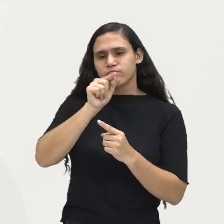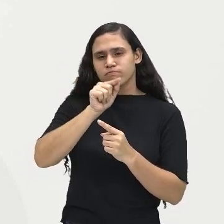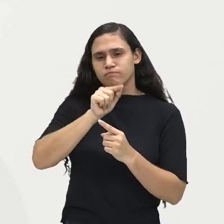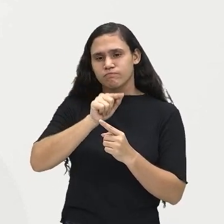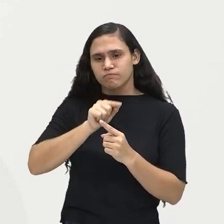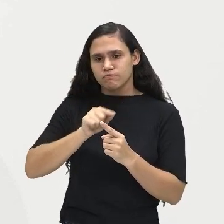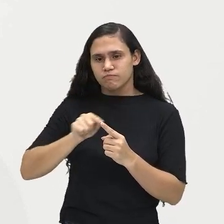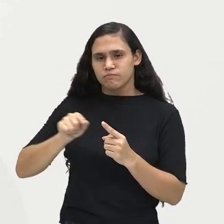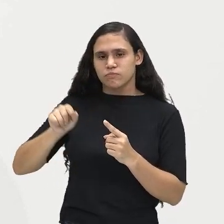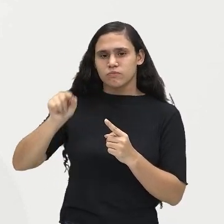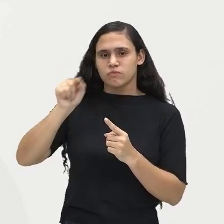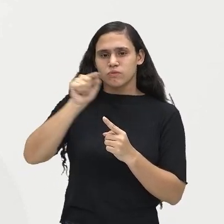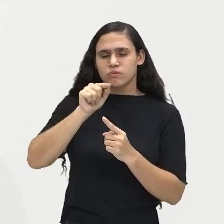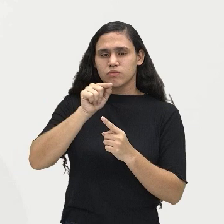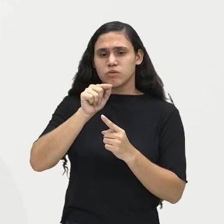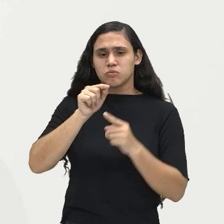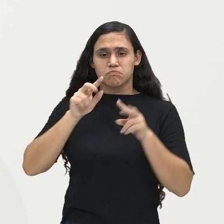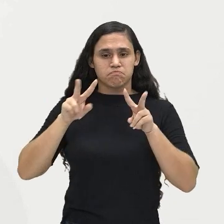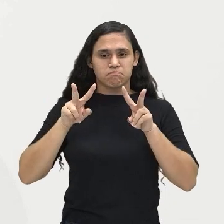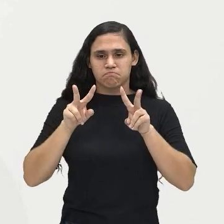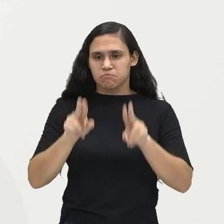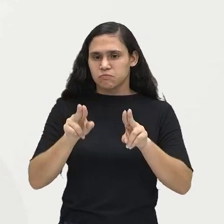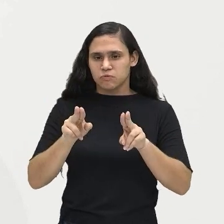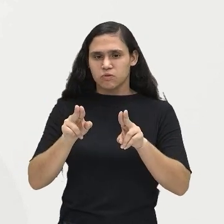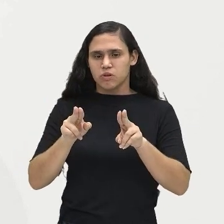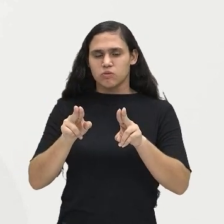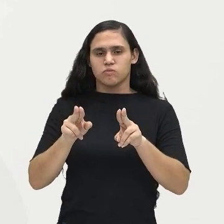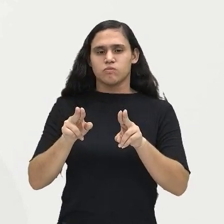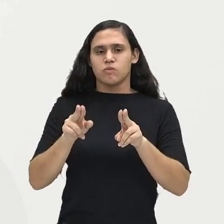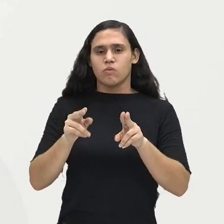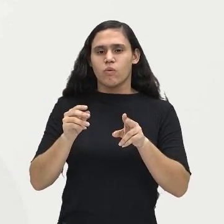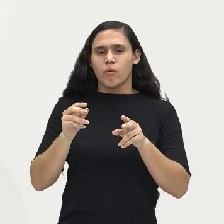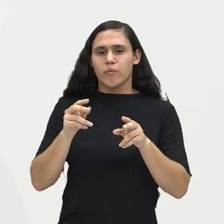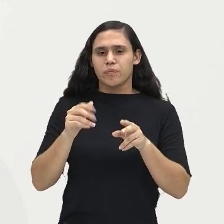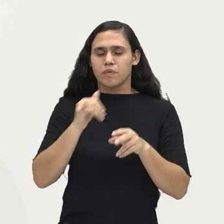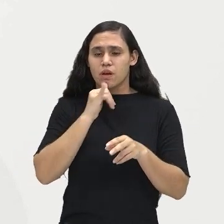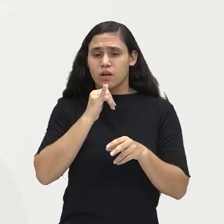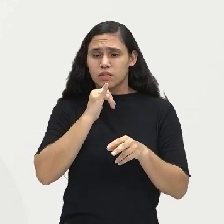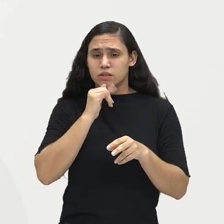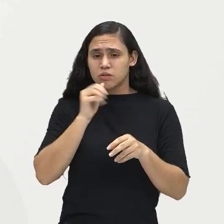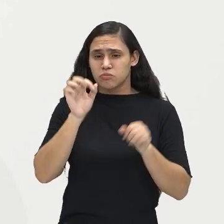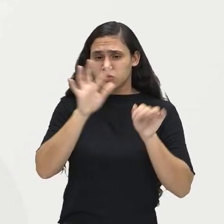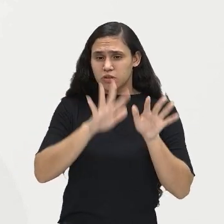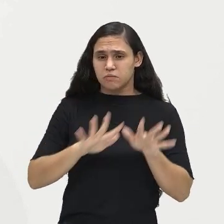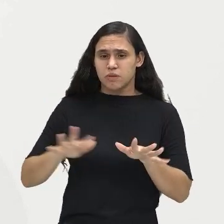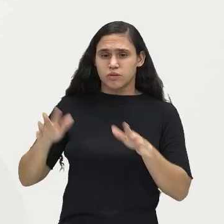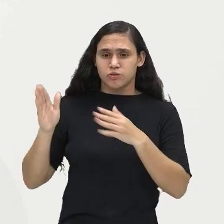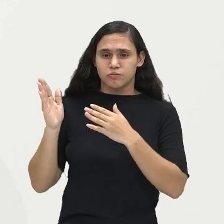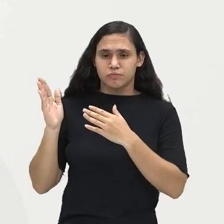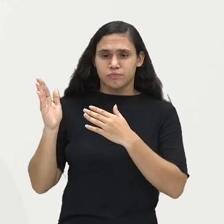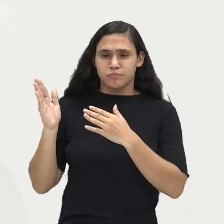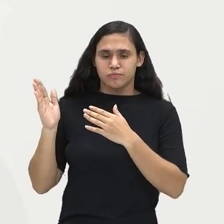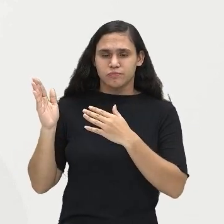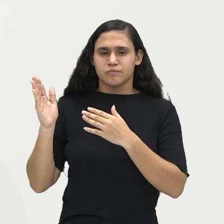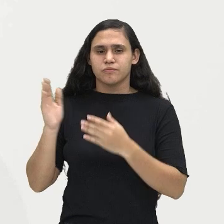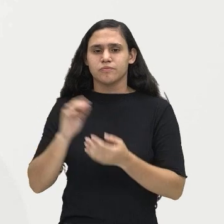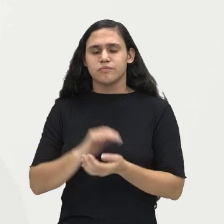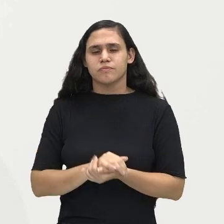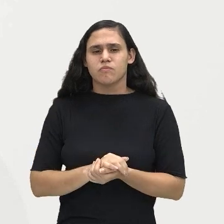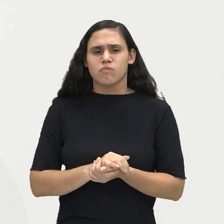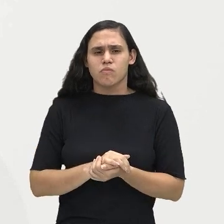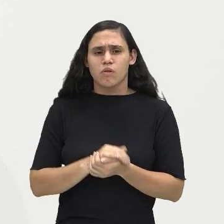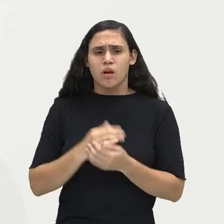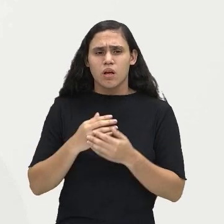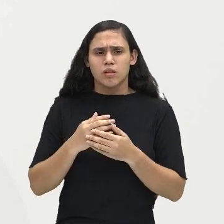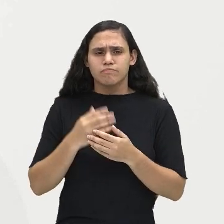um ponto, ela fica exatamente como na posição original. Então, pessoal, é muito tranquilo. Nós temos aqui o